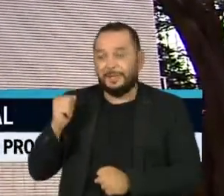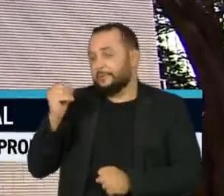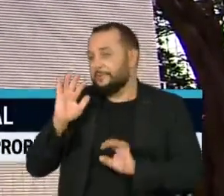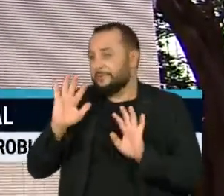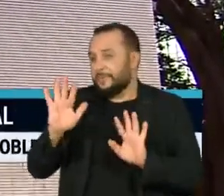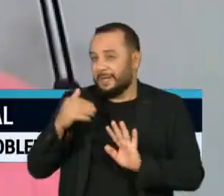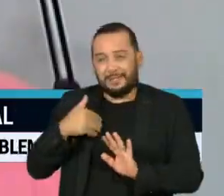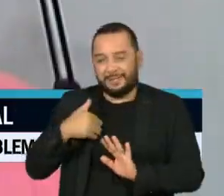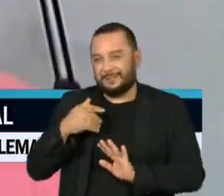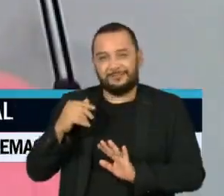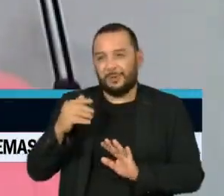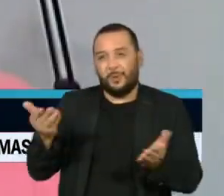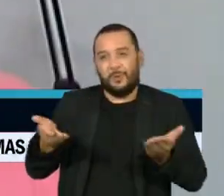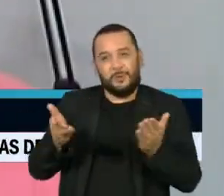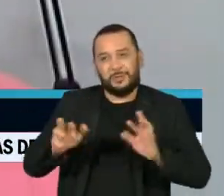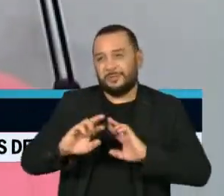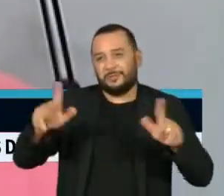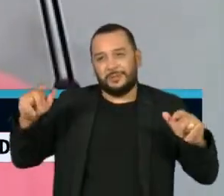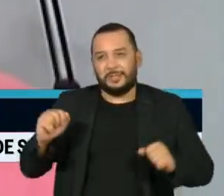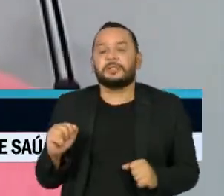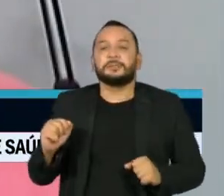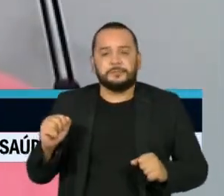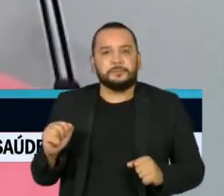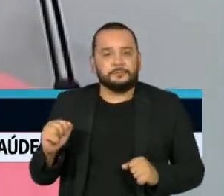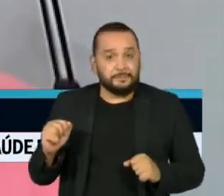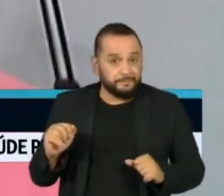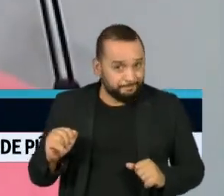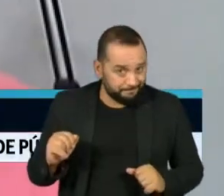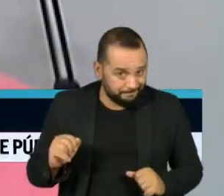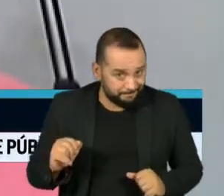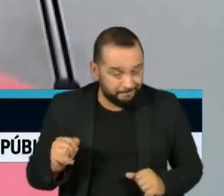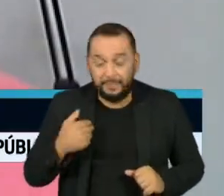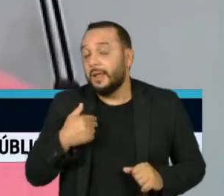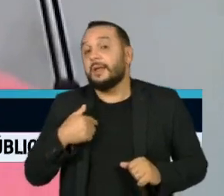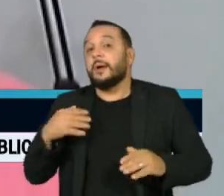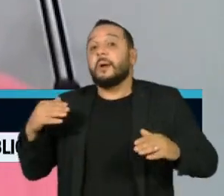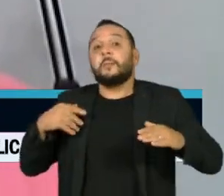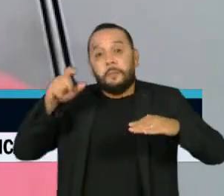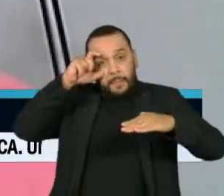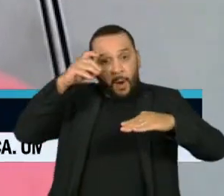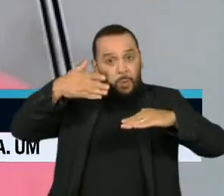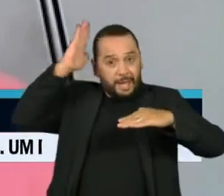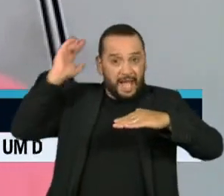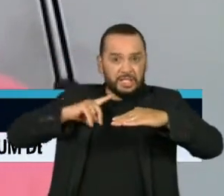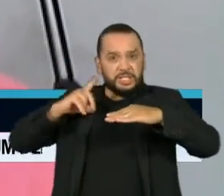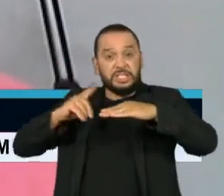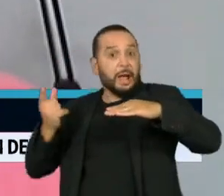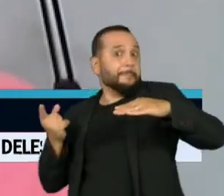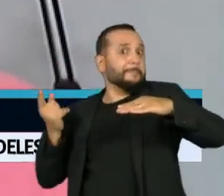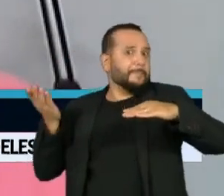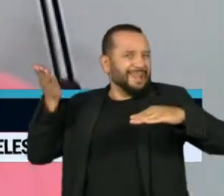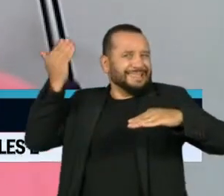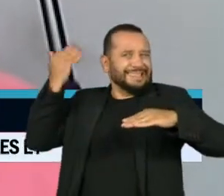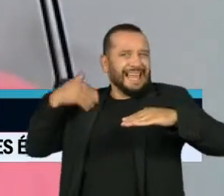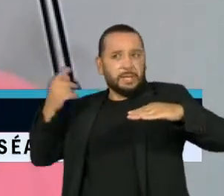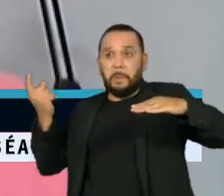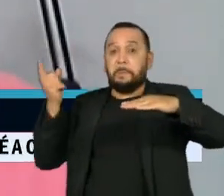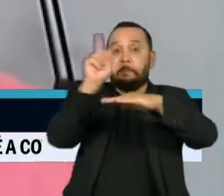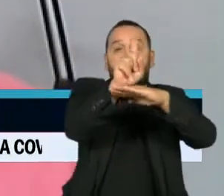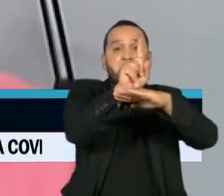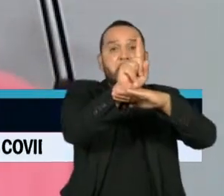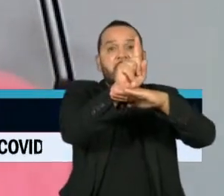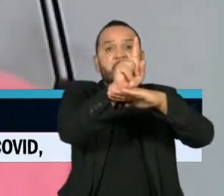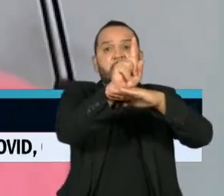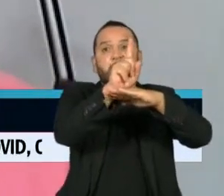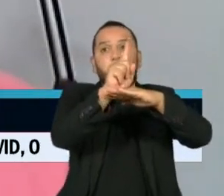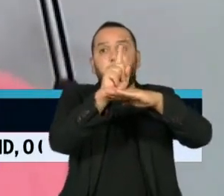últimas eleições. Ele foi perdendo o protagonismo porque o presidente Bolsonaro, nesse ano de 2022, tem um apetite